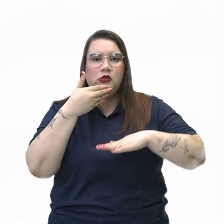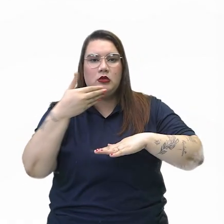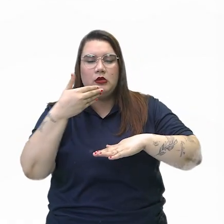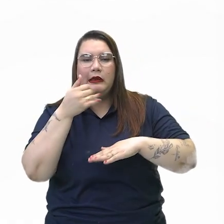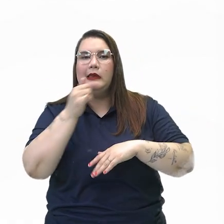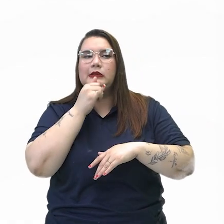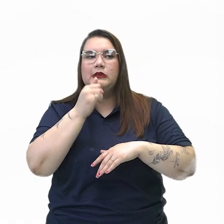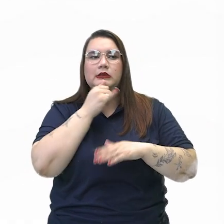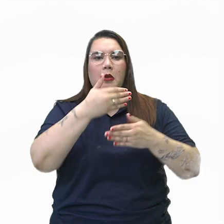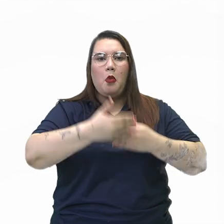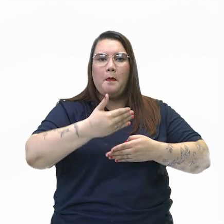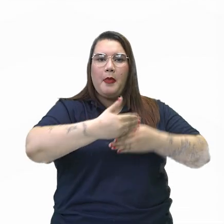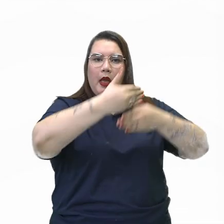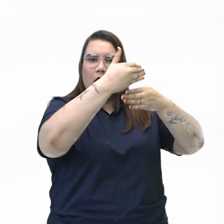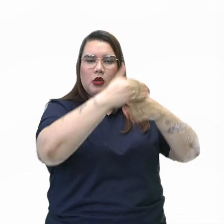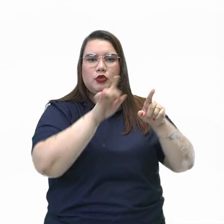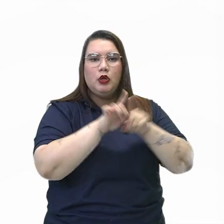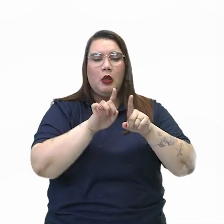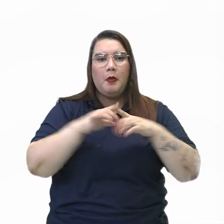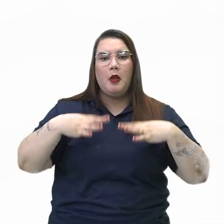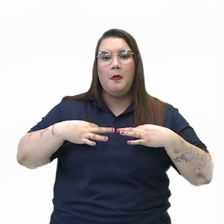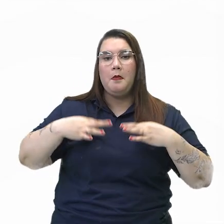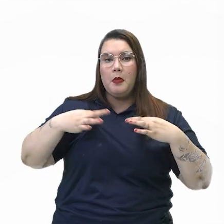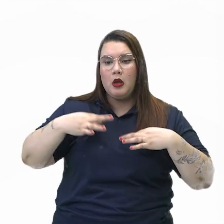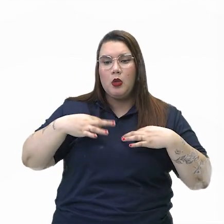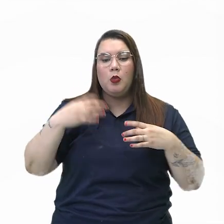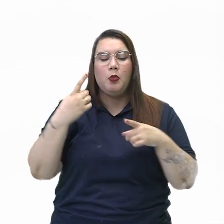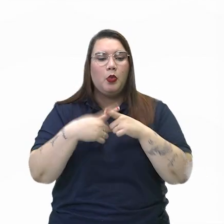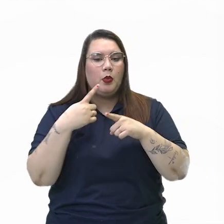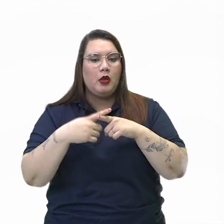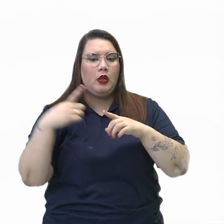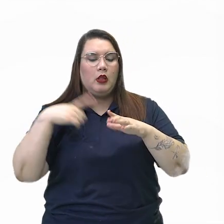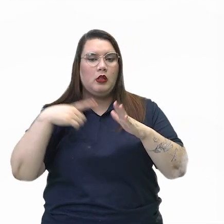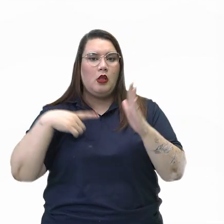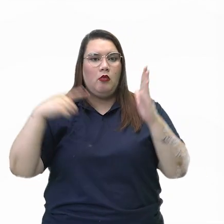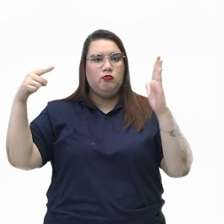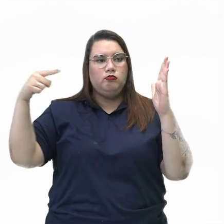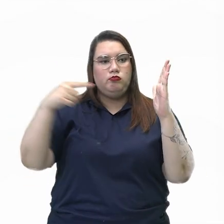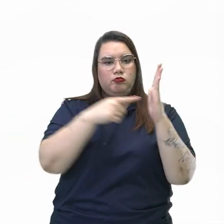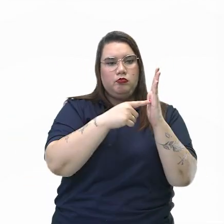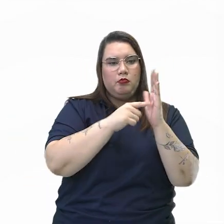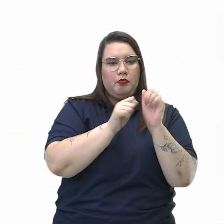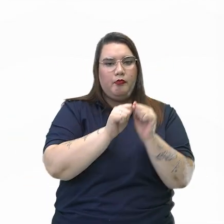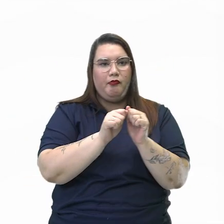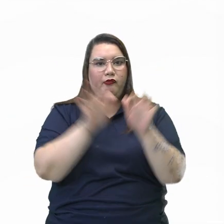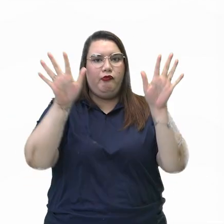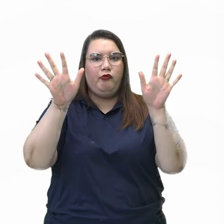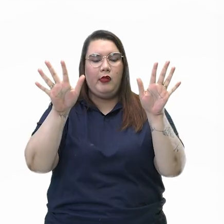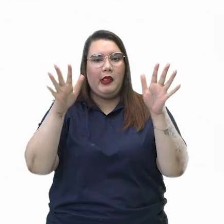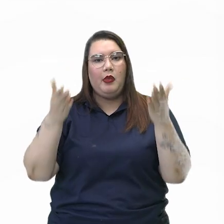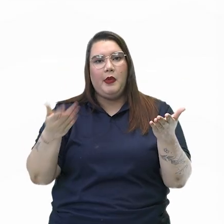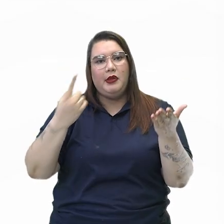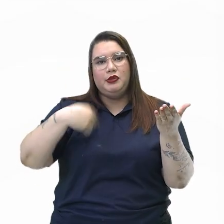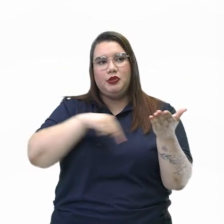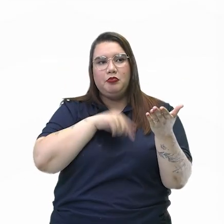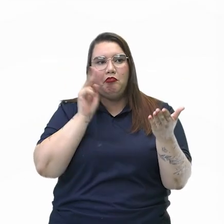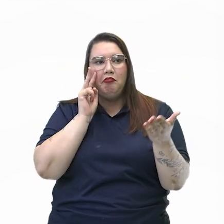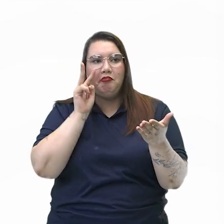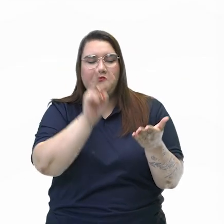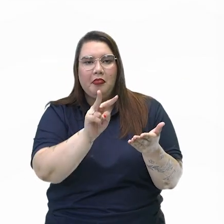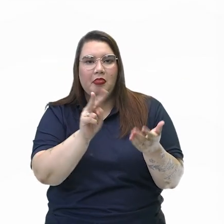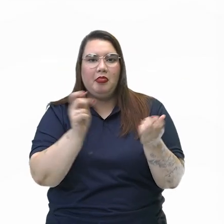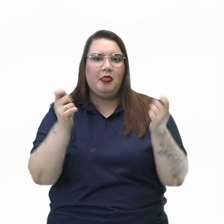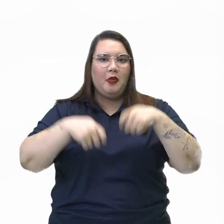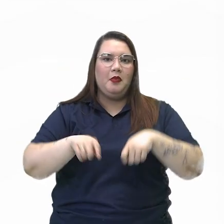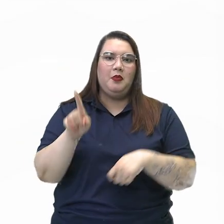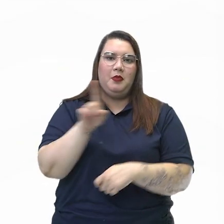tecidos, onde os raios de luz são refletidos em várias direções, dispersando a